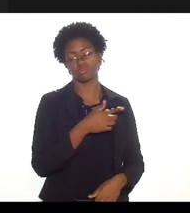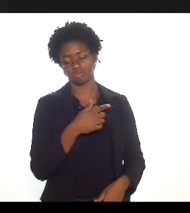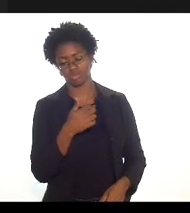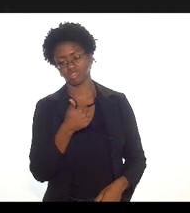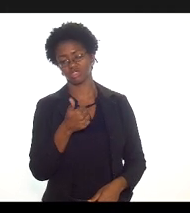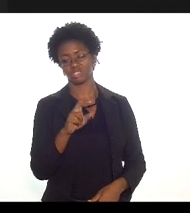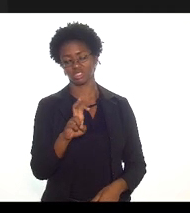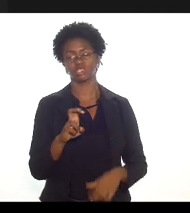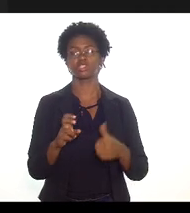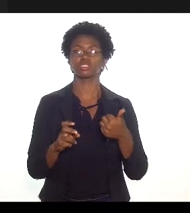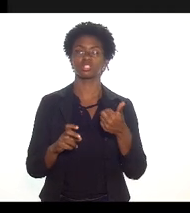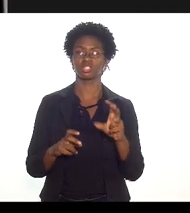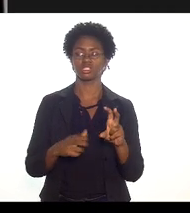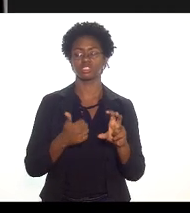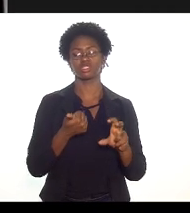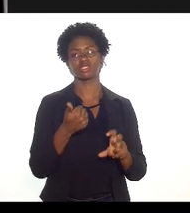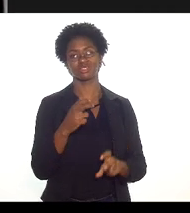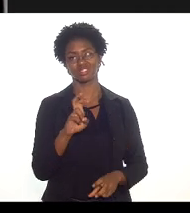de equipe,